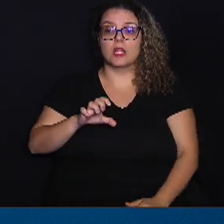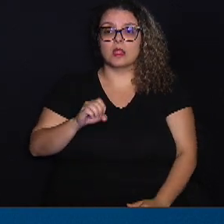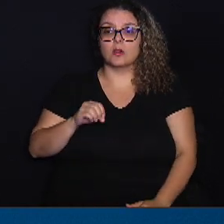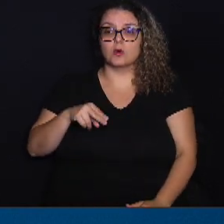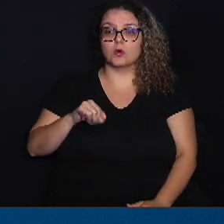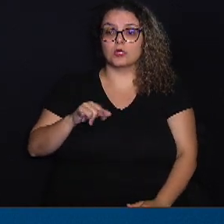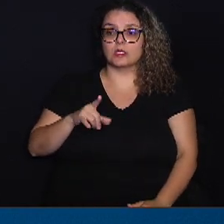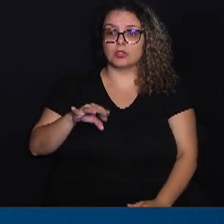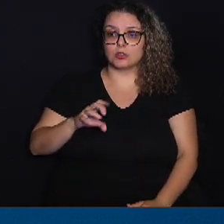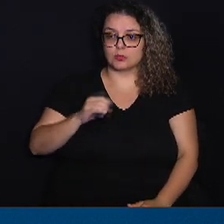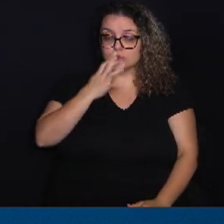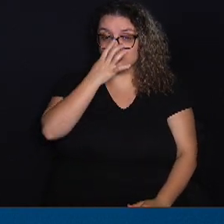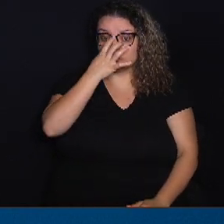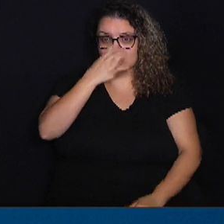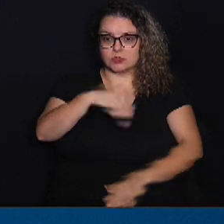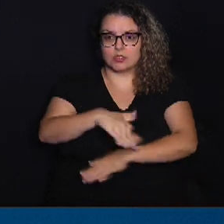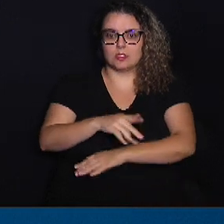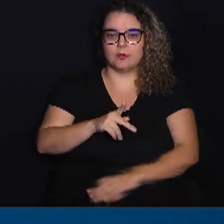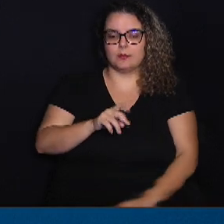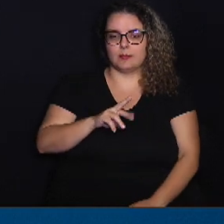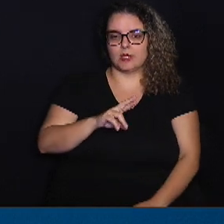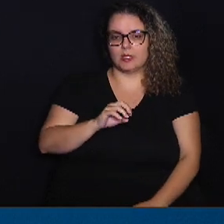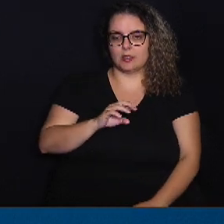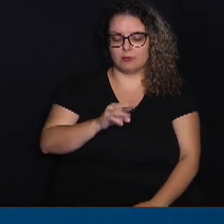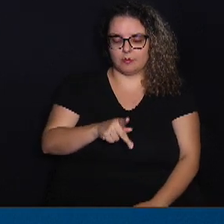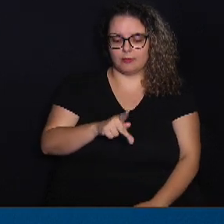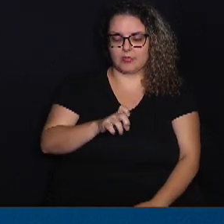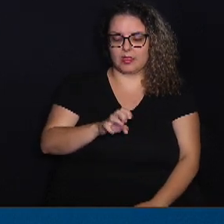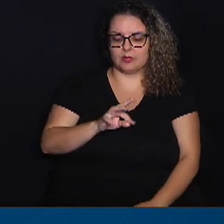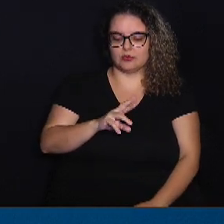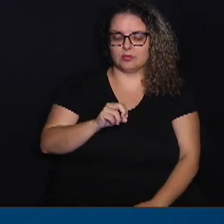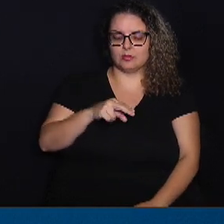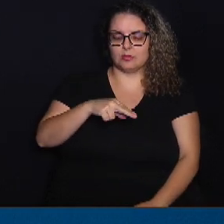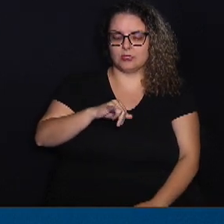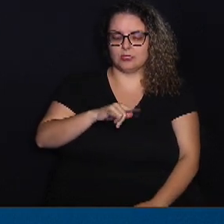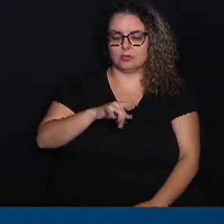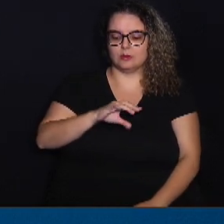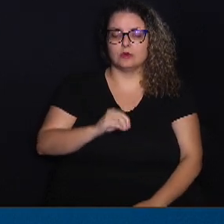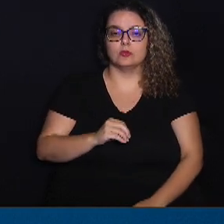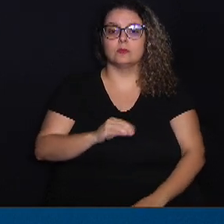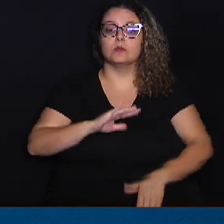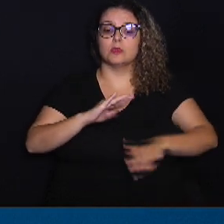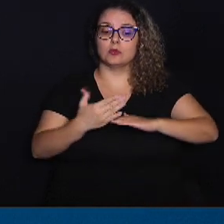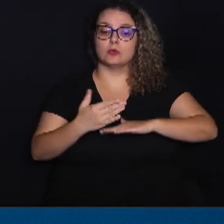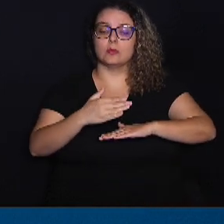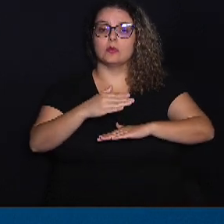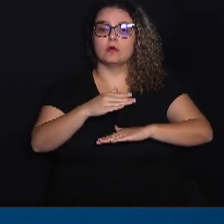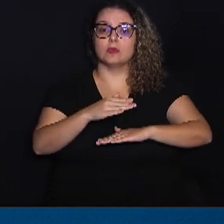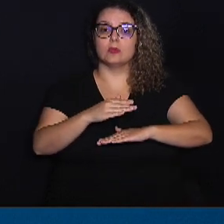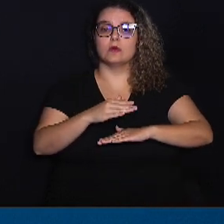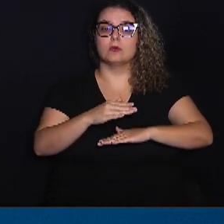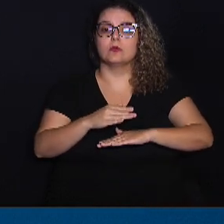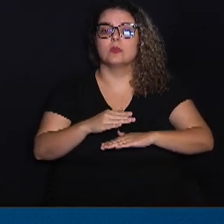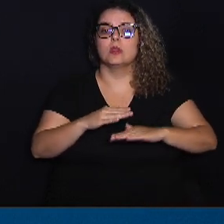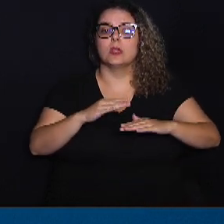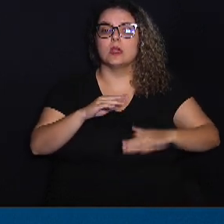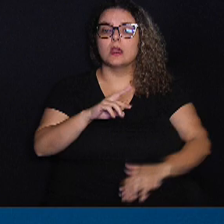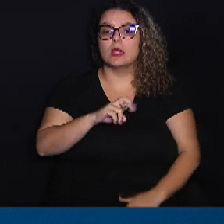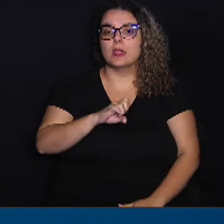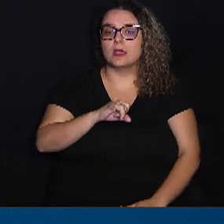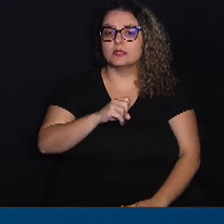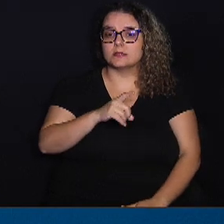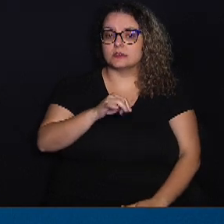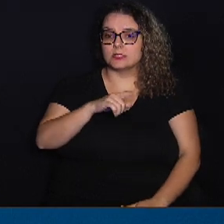Santos e Rua petronílio Vieira da Silva duas vias públicas que ficam no Residencial que ficam no Residencial Terras